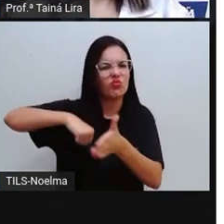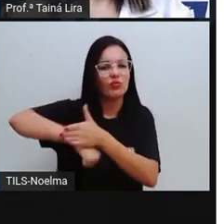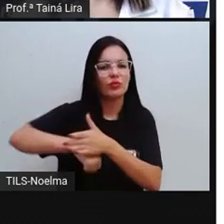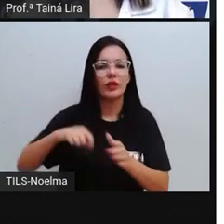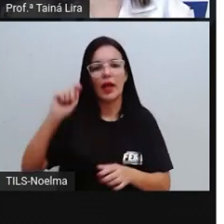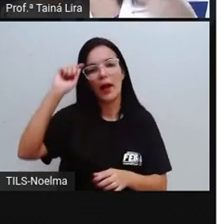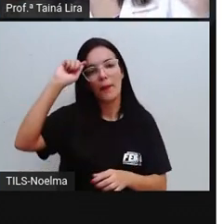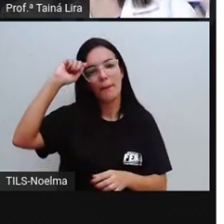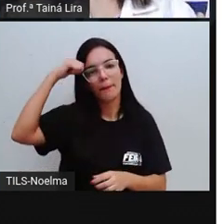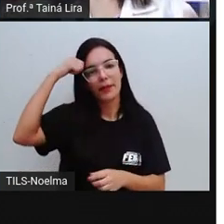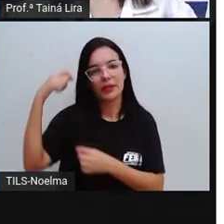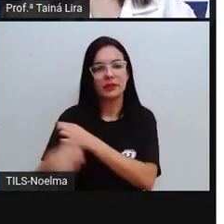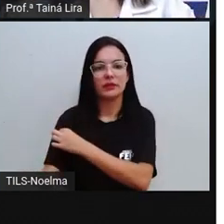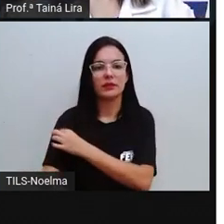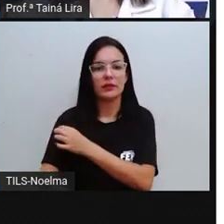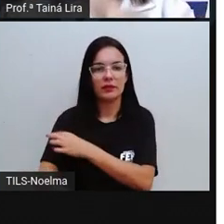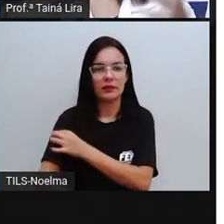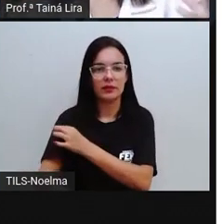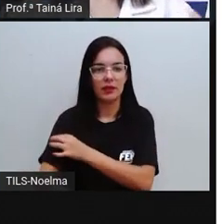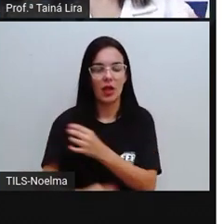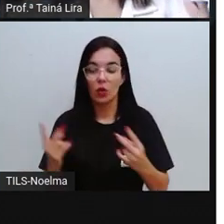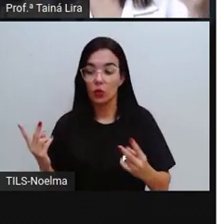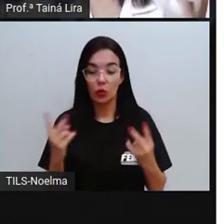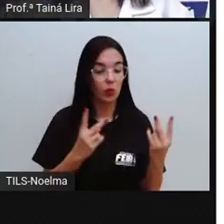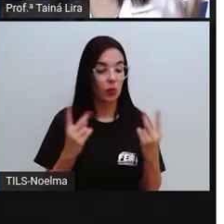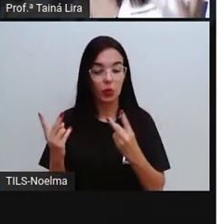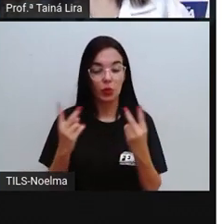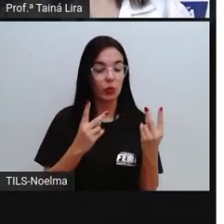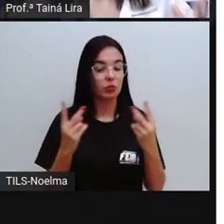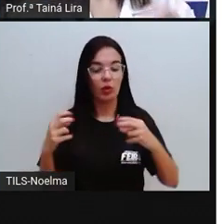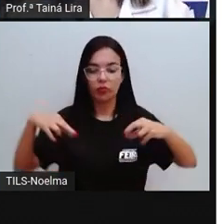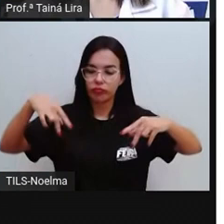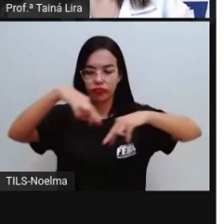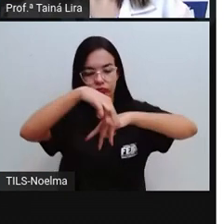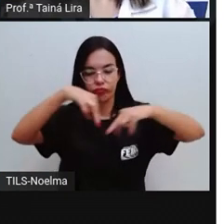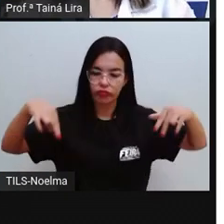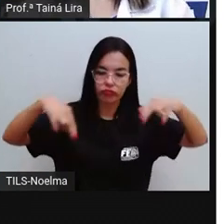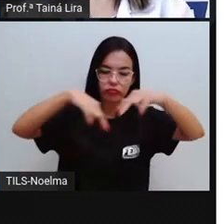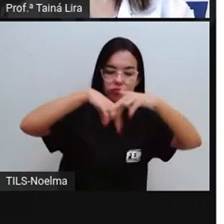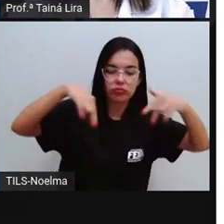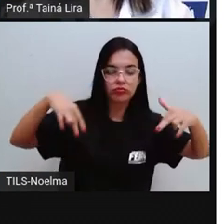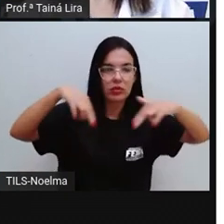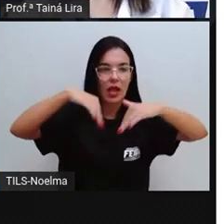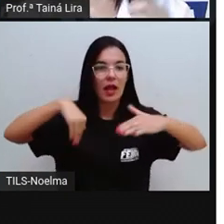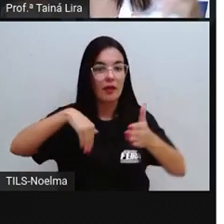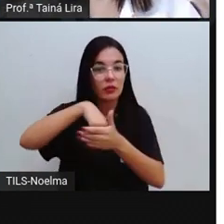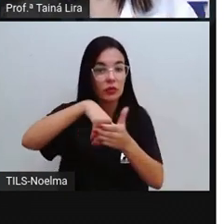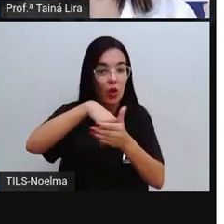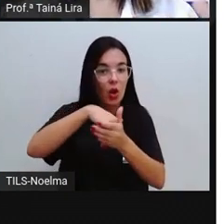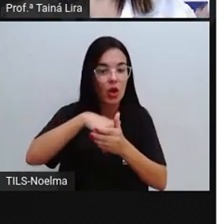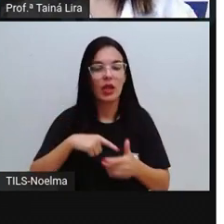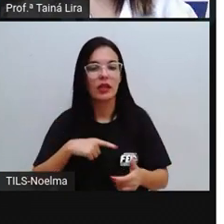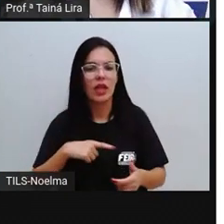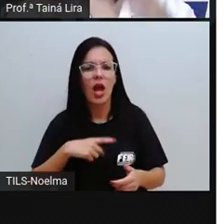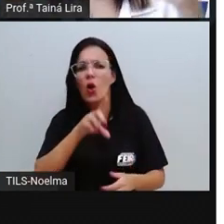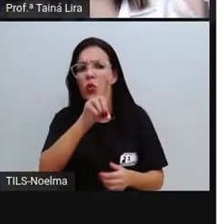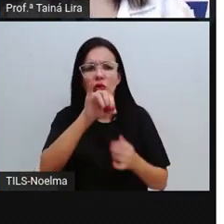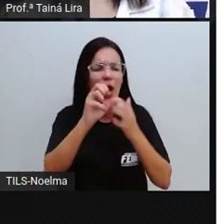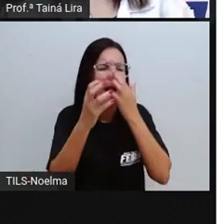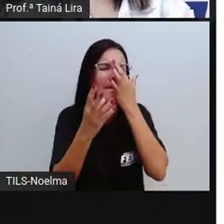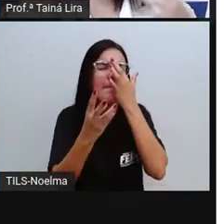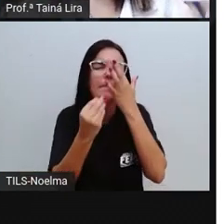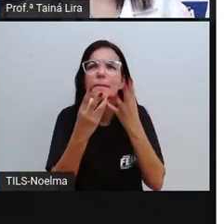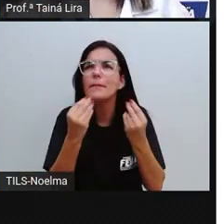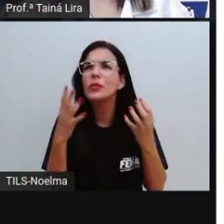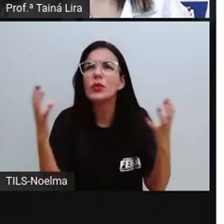escuro. Os dois times estavam jogando ali um contra o outro, tá? E o dia estava muito quente mesmo,